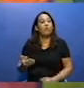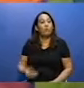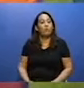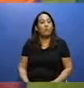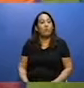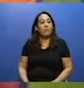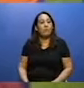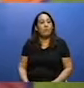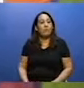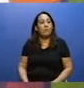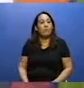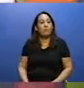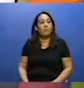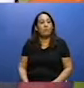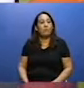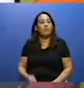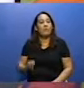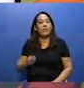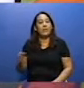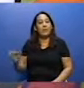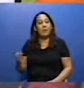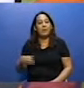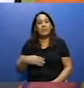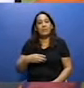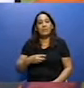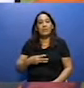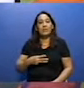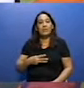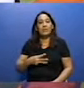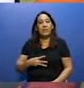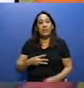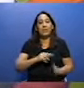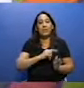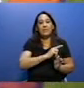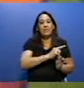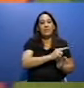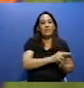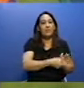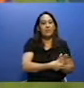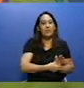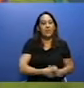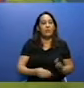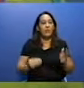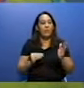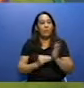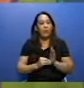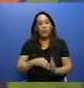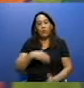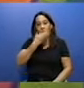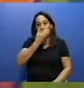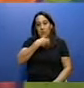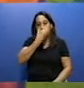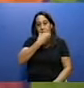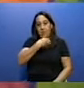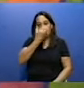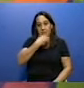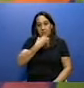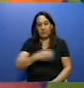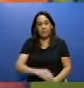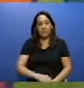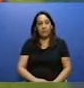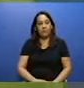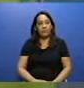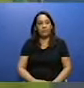nona, décima. Então, tem mais três figuras aqui, não tem? Parou na maçã. Depois